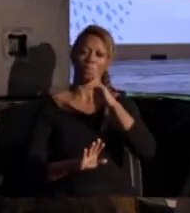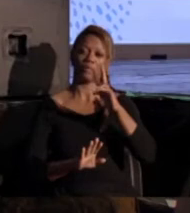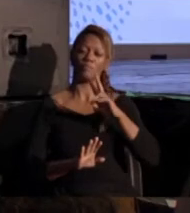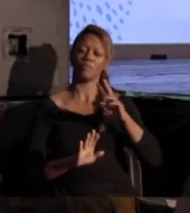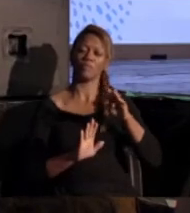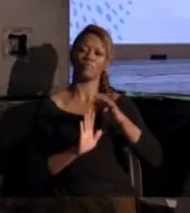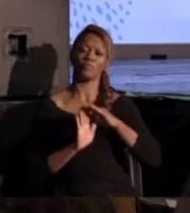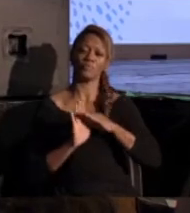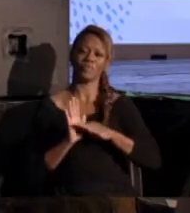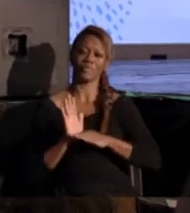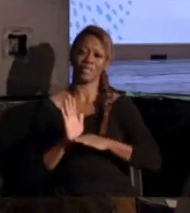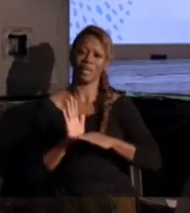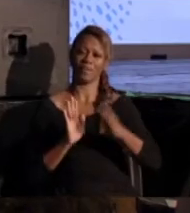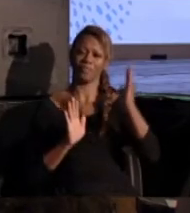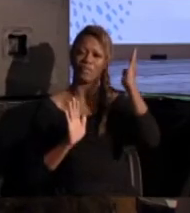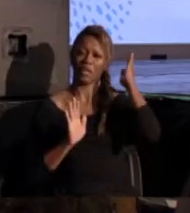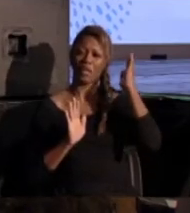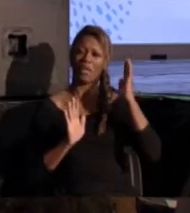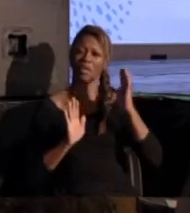programação